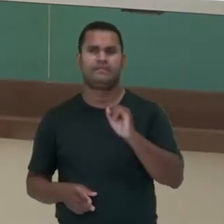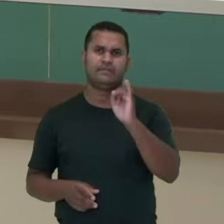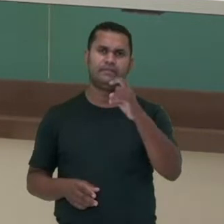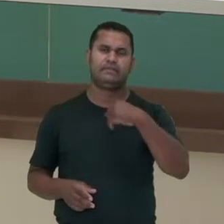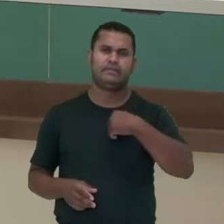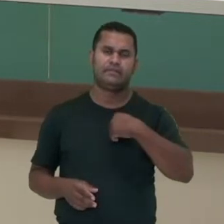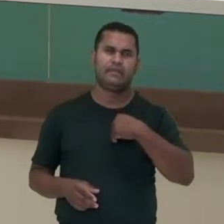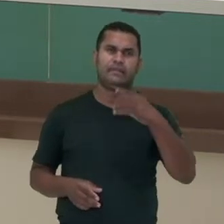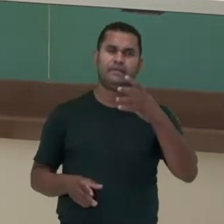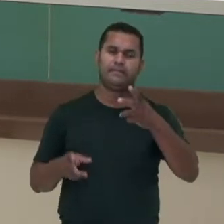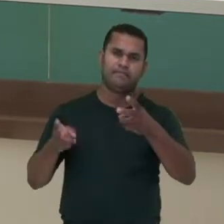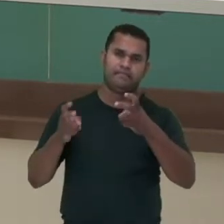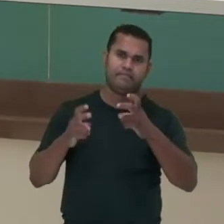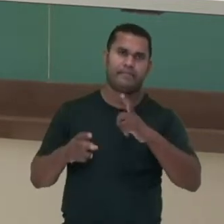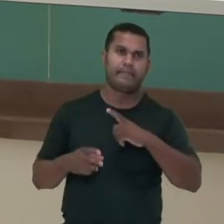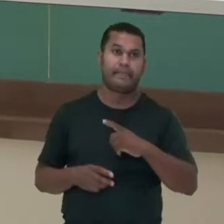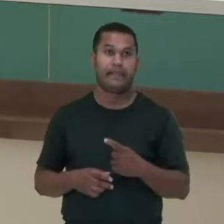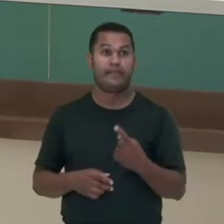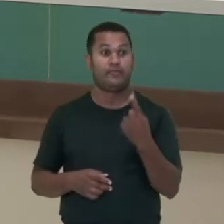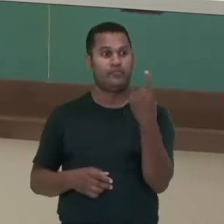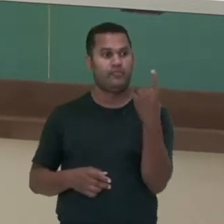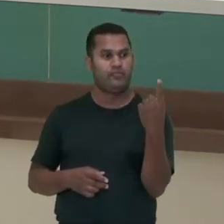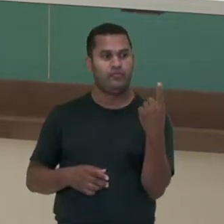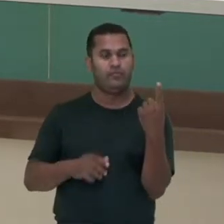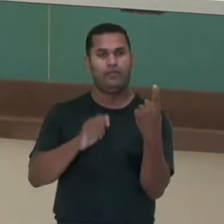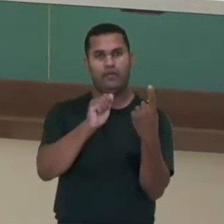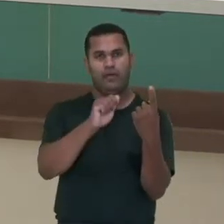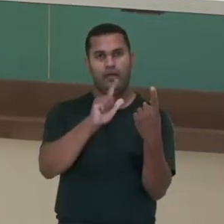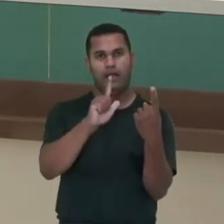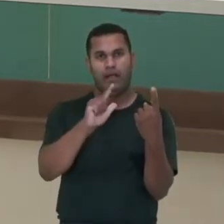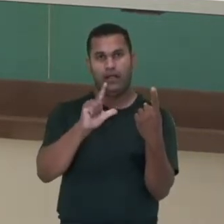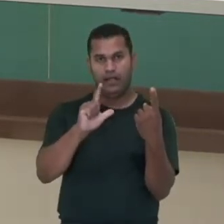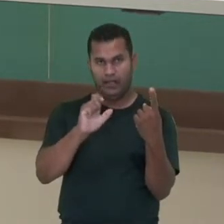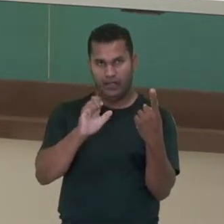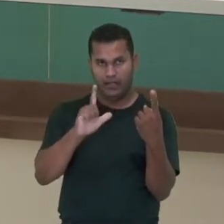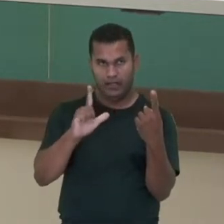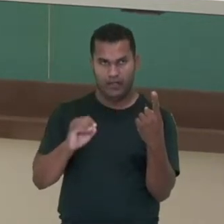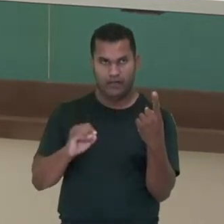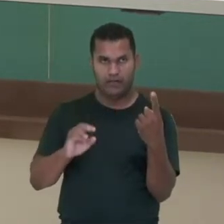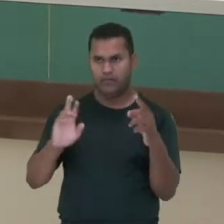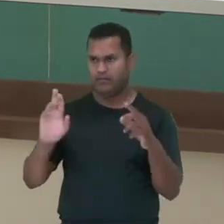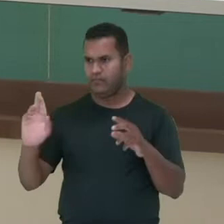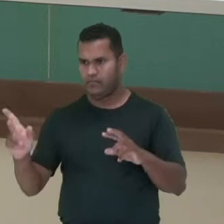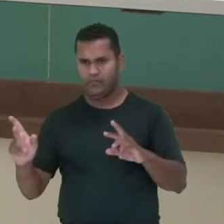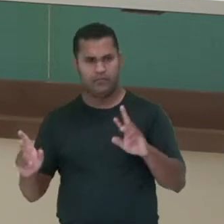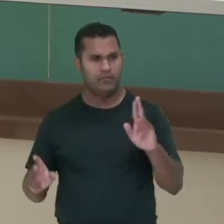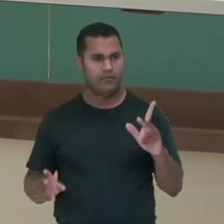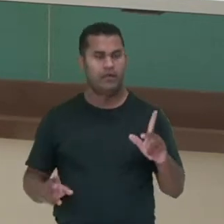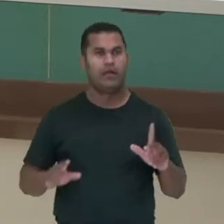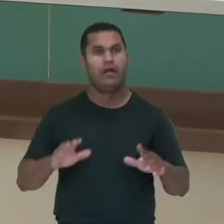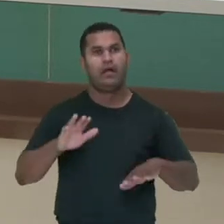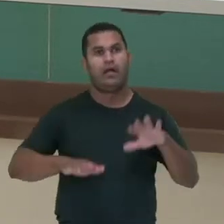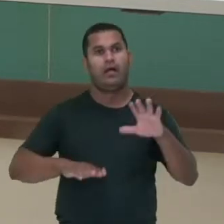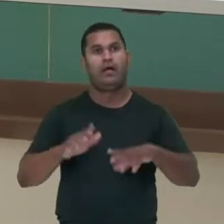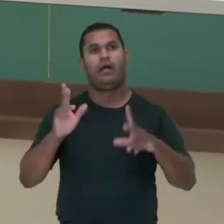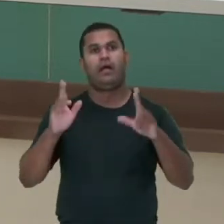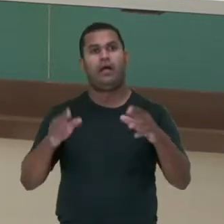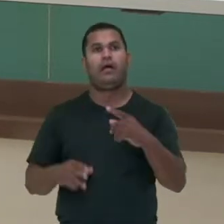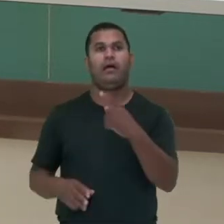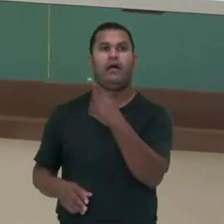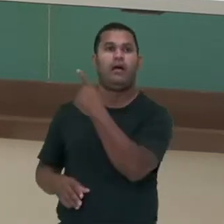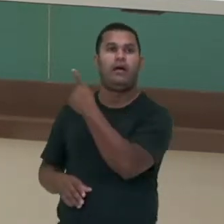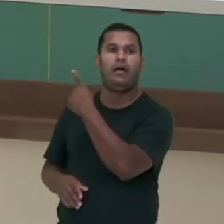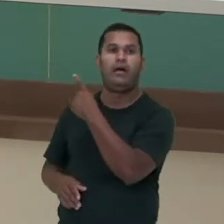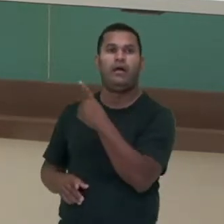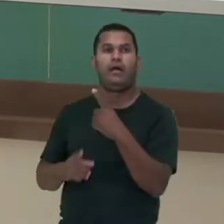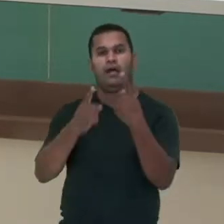um alelo é diferente do outro, a gente vai ter a característica heterozigota, ok? Que vem nesse caso aqui. Disse